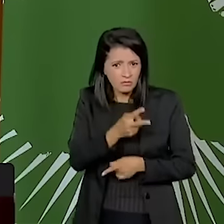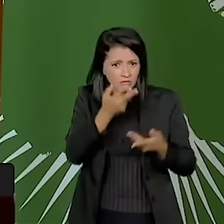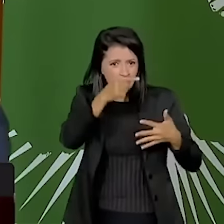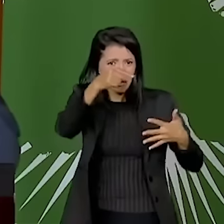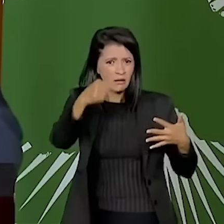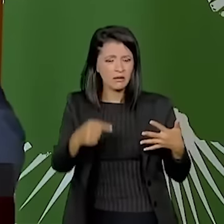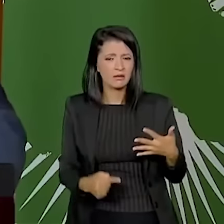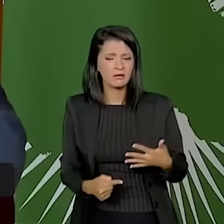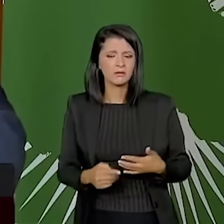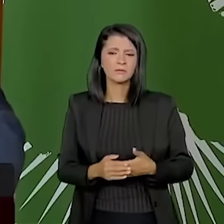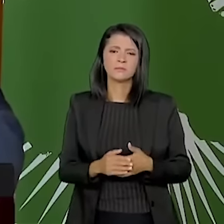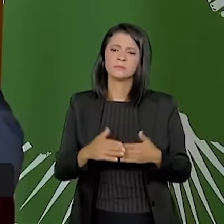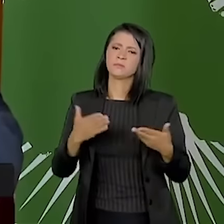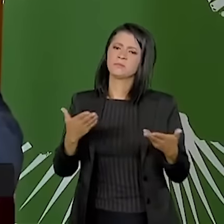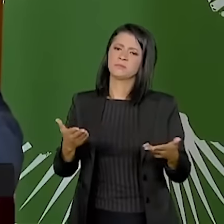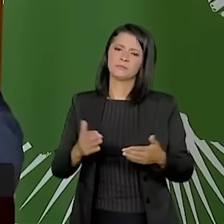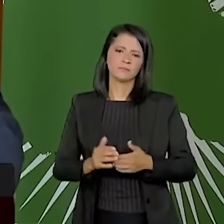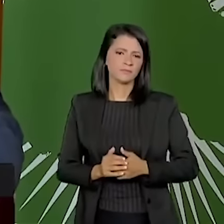Então, sinceramente,